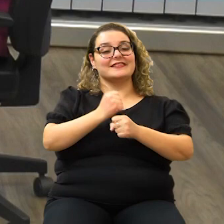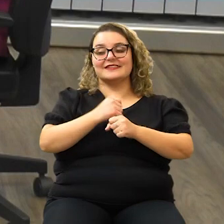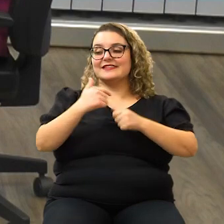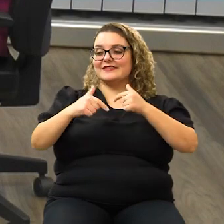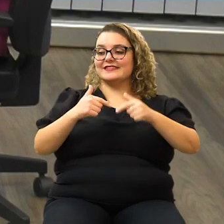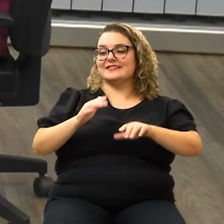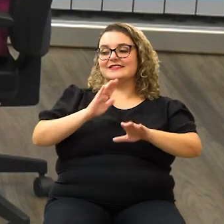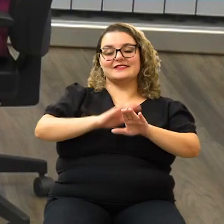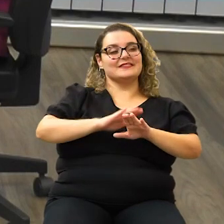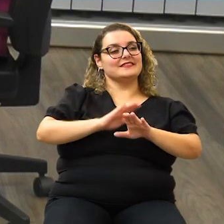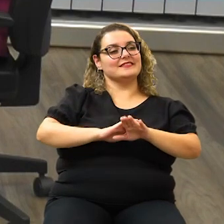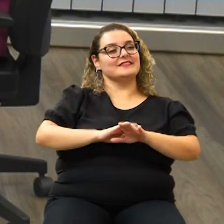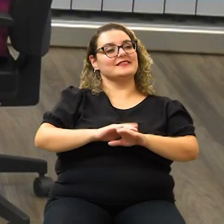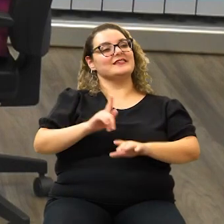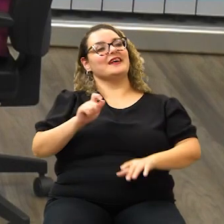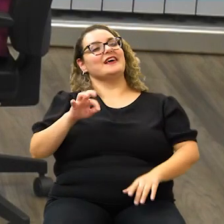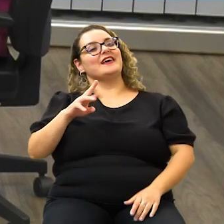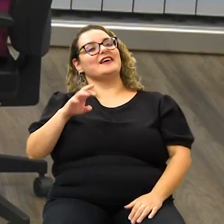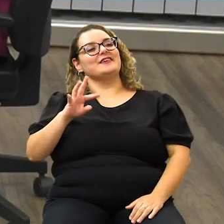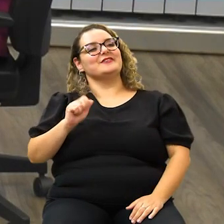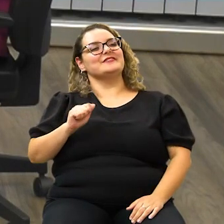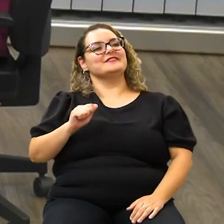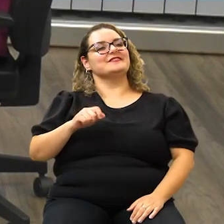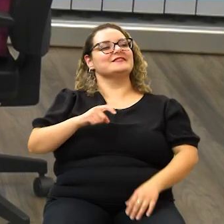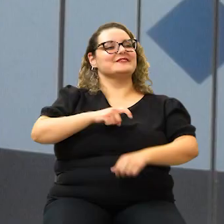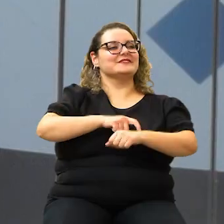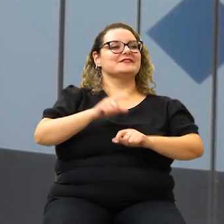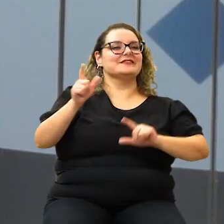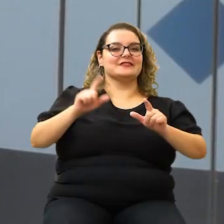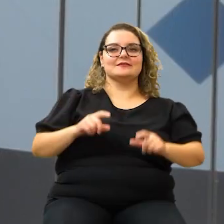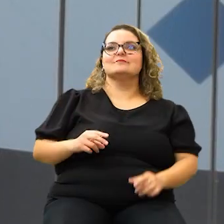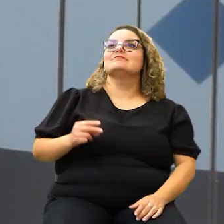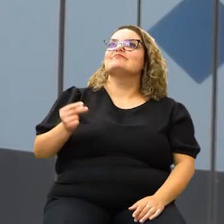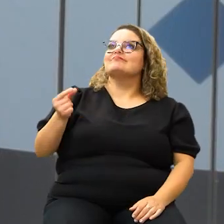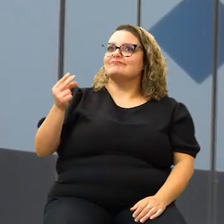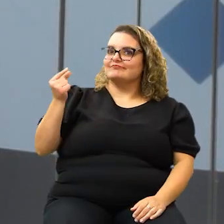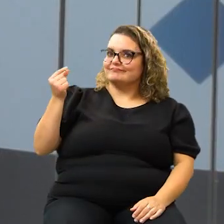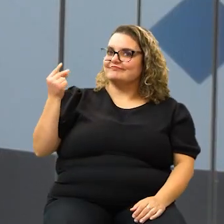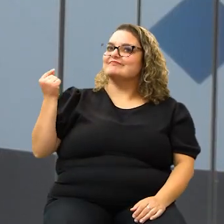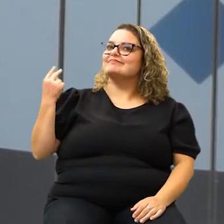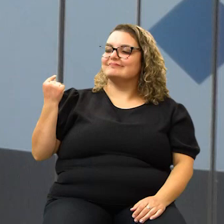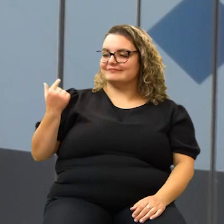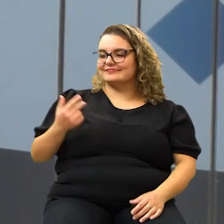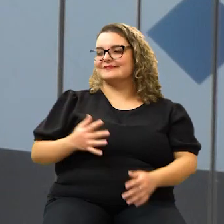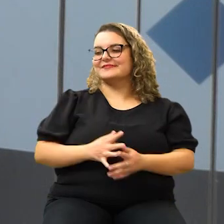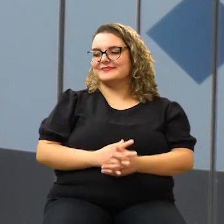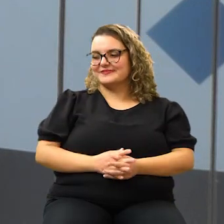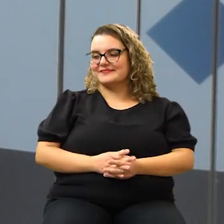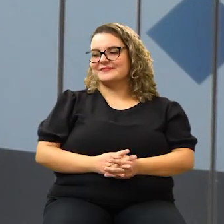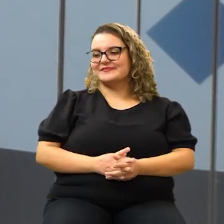atuou como garota do tempo na TV? Olha, já faz bastante tempo.